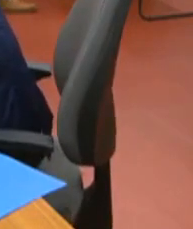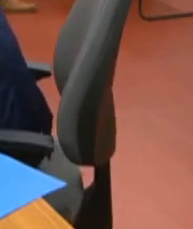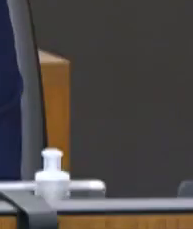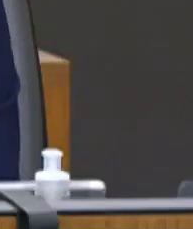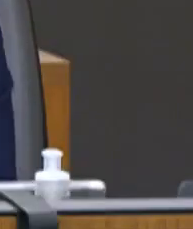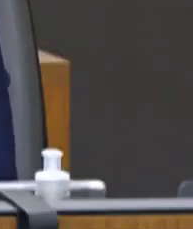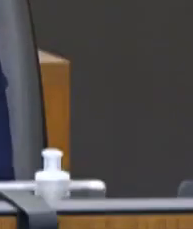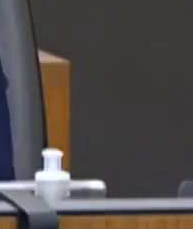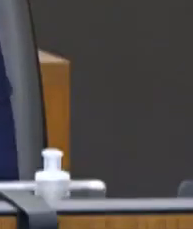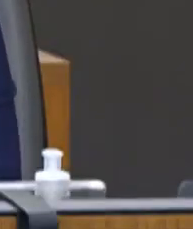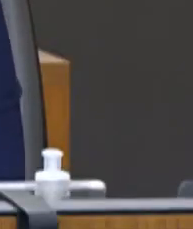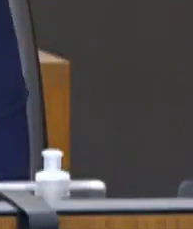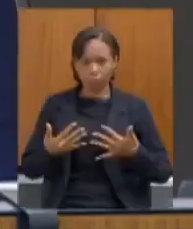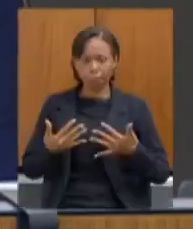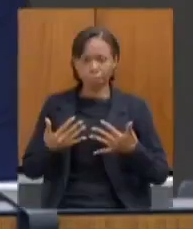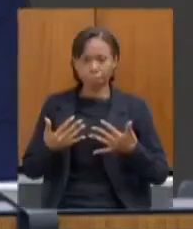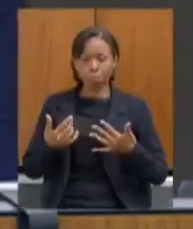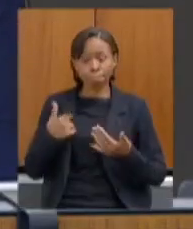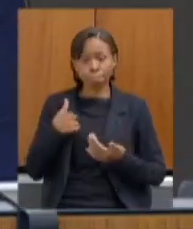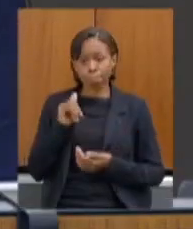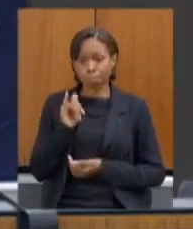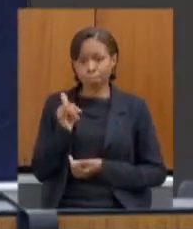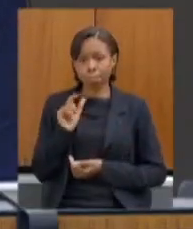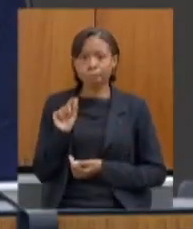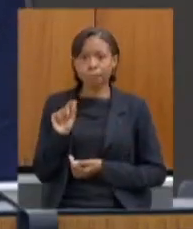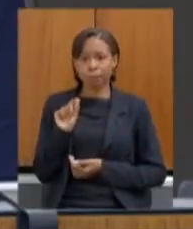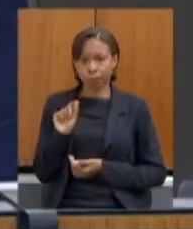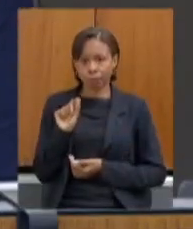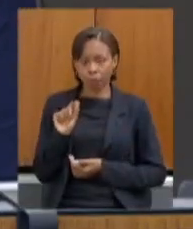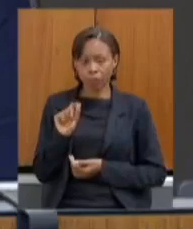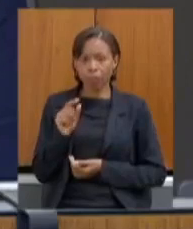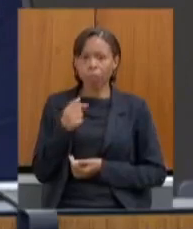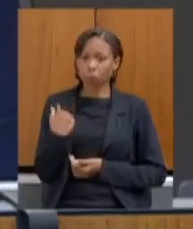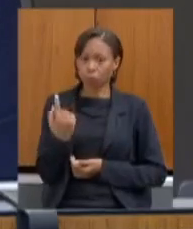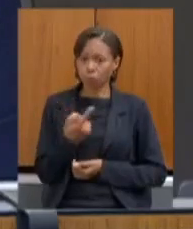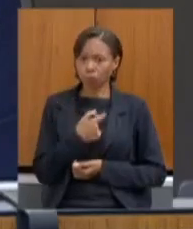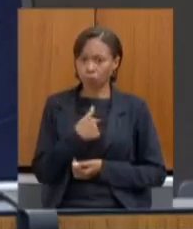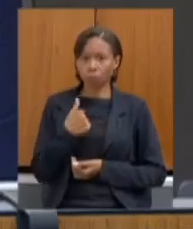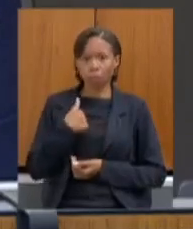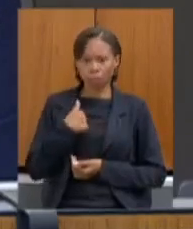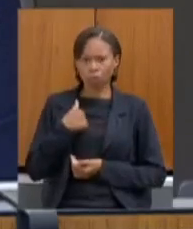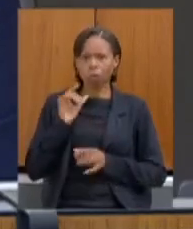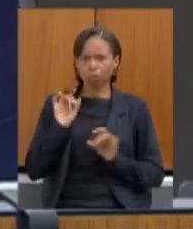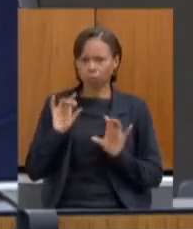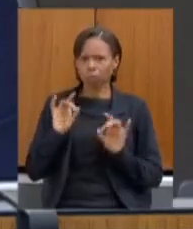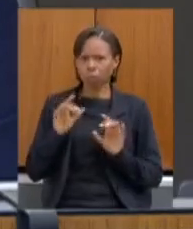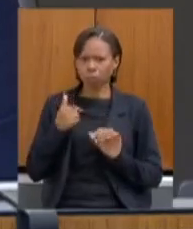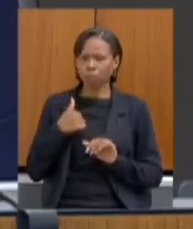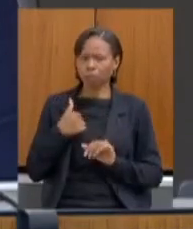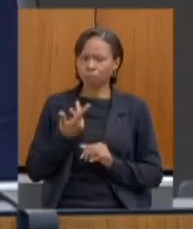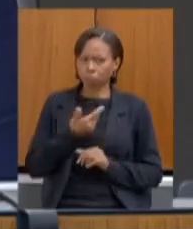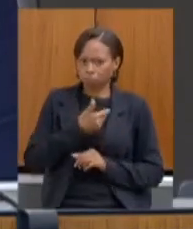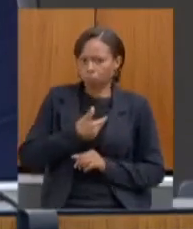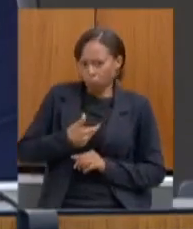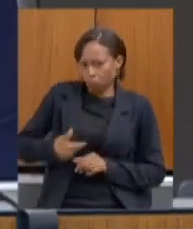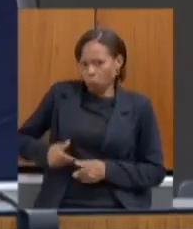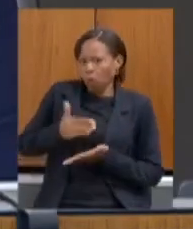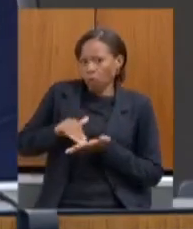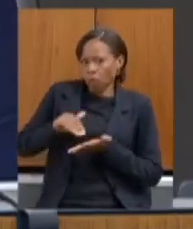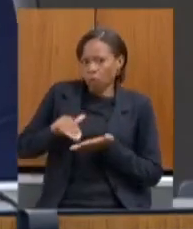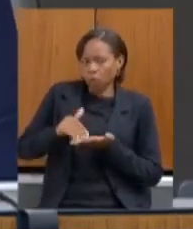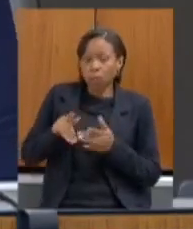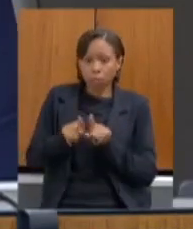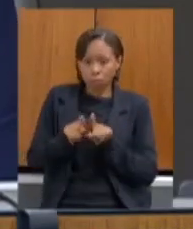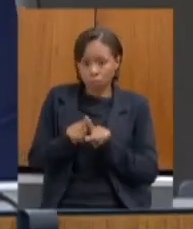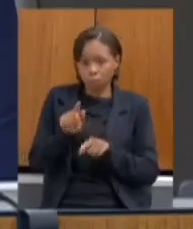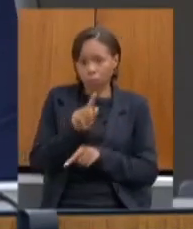vossa excelência e dizer que para nós, deputados, especialmente para mim na condição de secretário de governo e para o nosso governador Romeu Zema